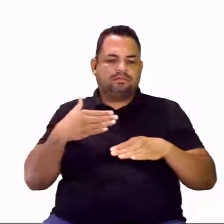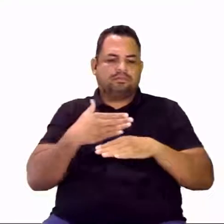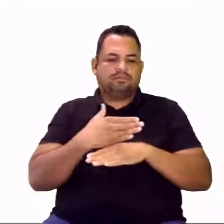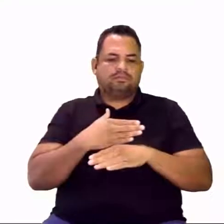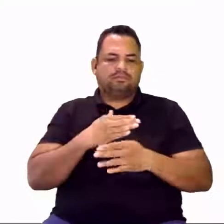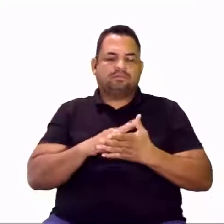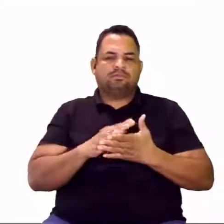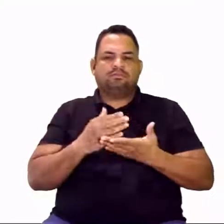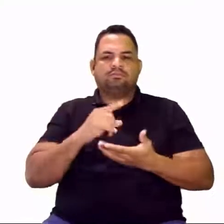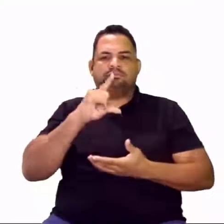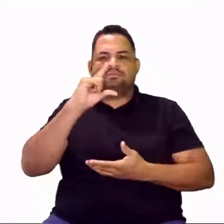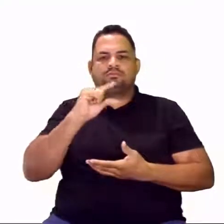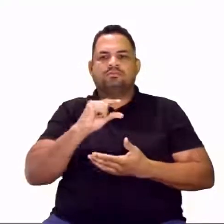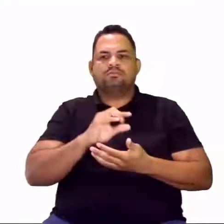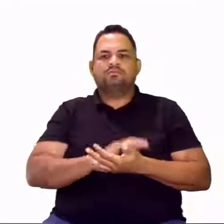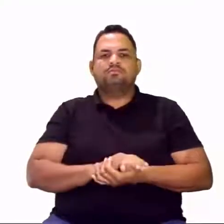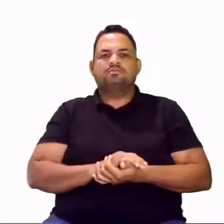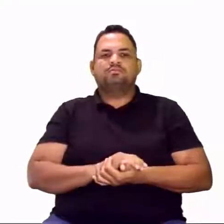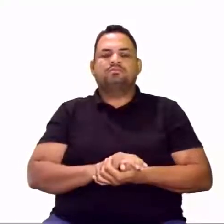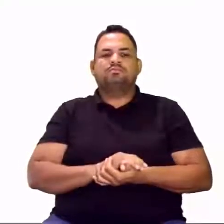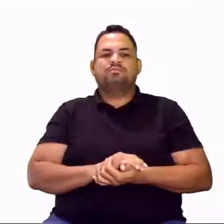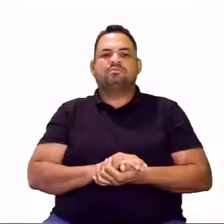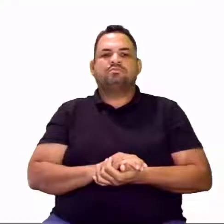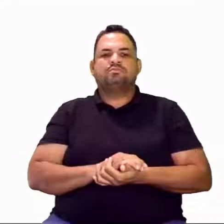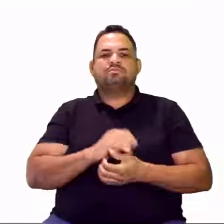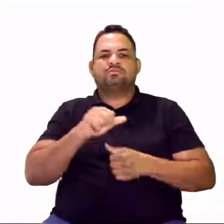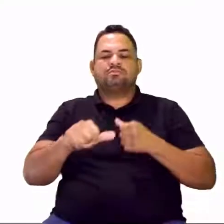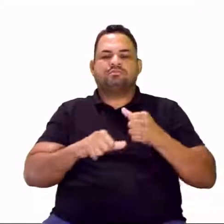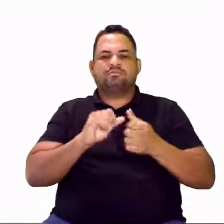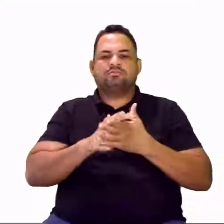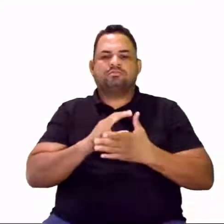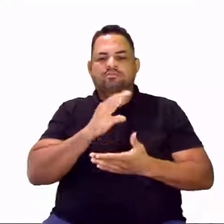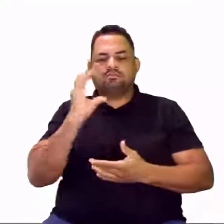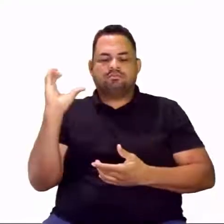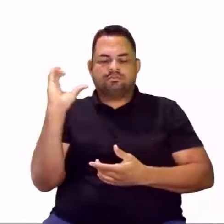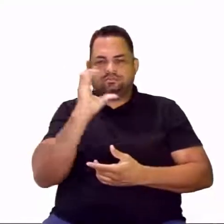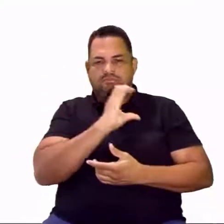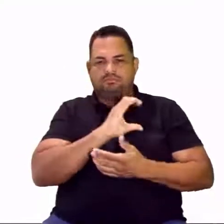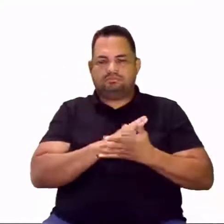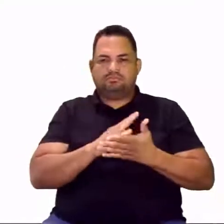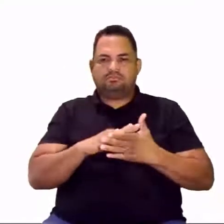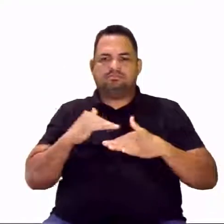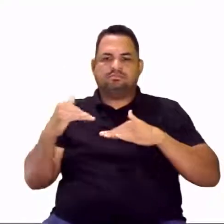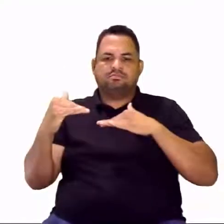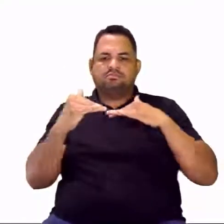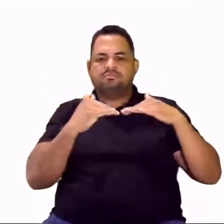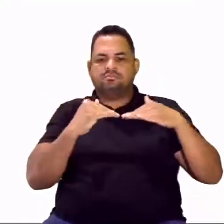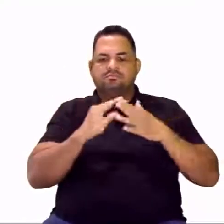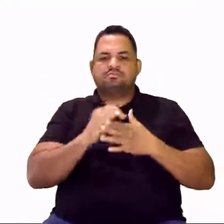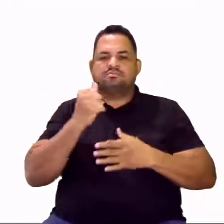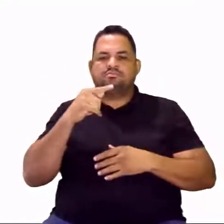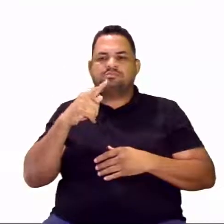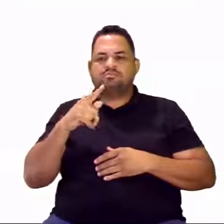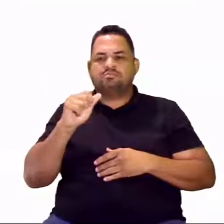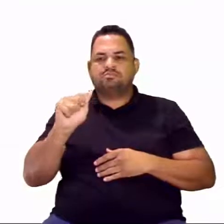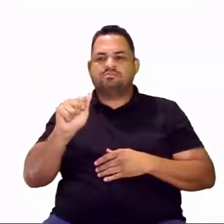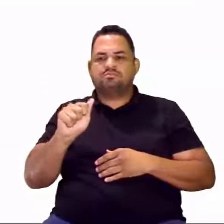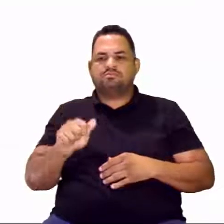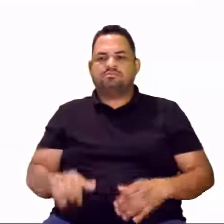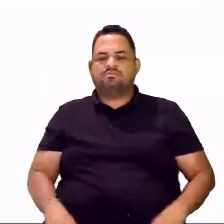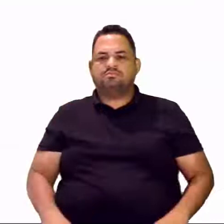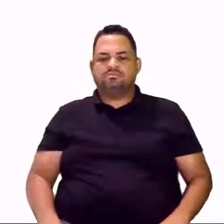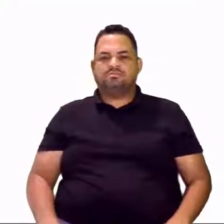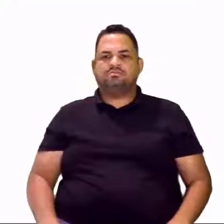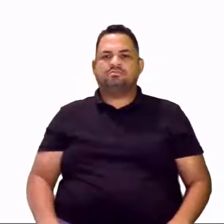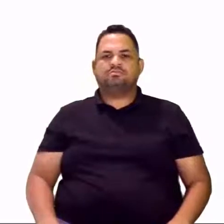de ar por ser menor que a pressão interna, que altera a velocidade de escoamento, proporcional à pressão atmosférica. Então,